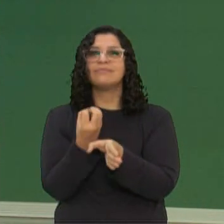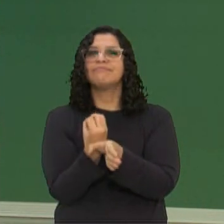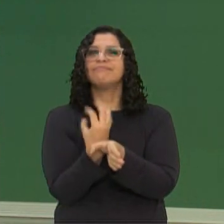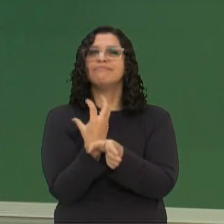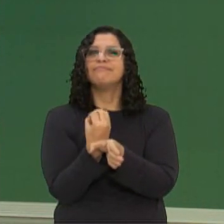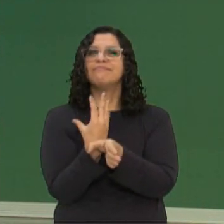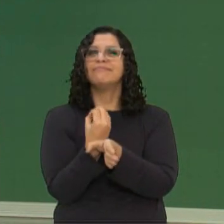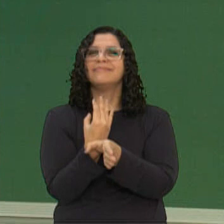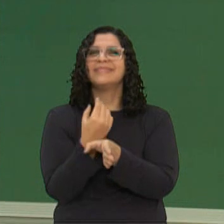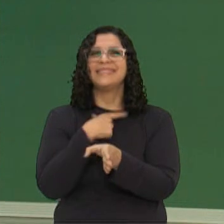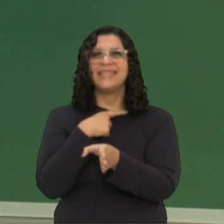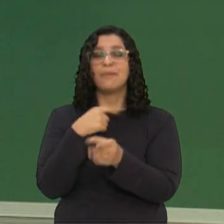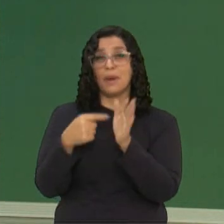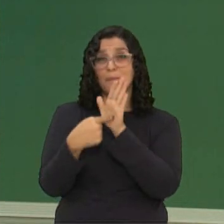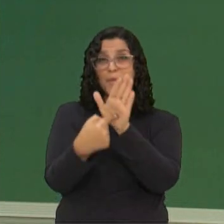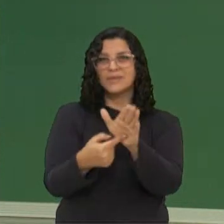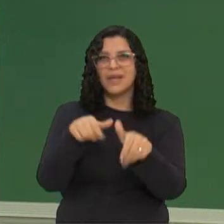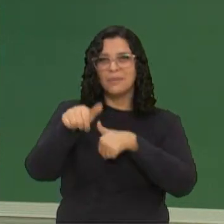ali?